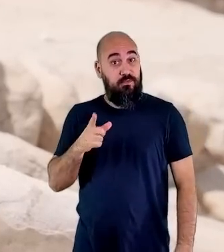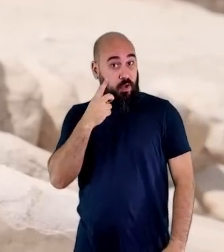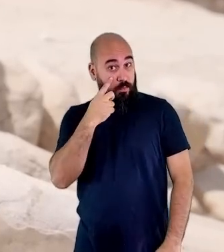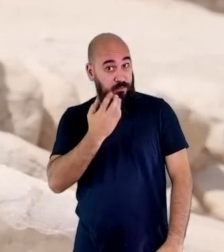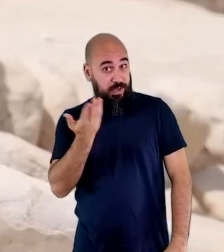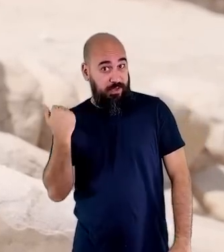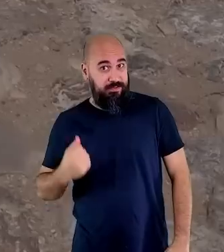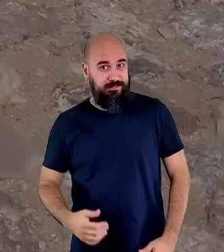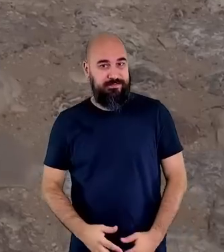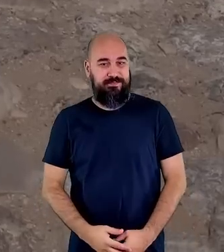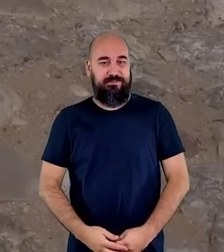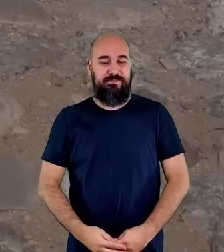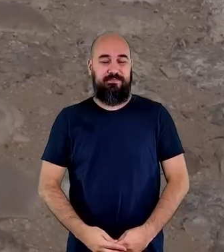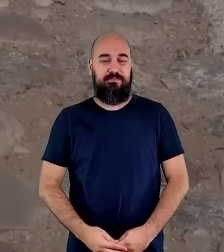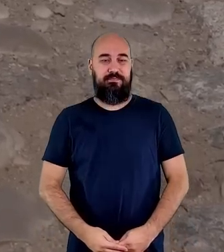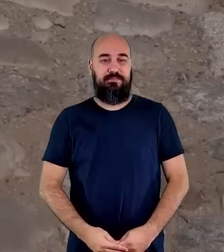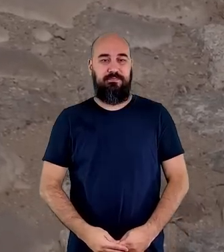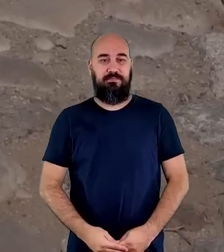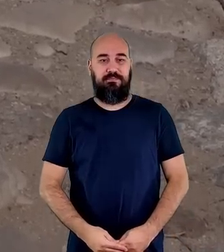Então, vem comigo.